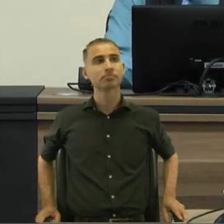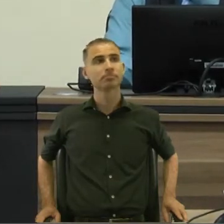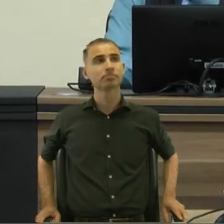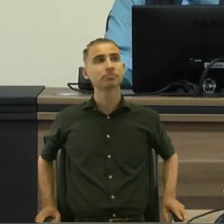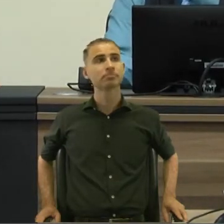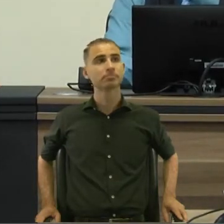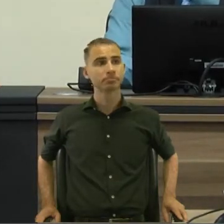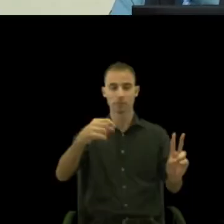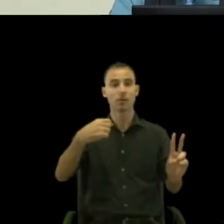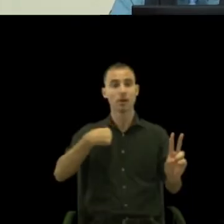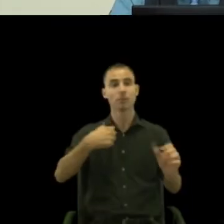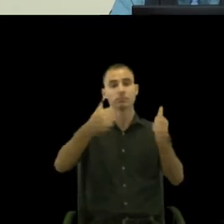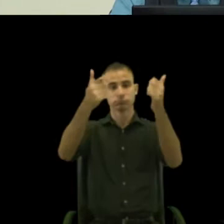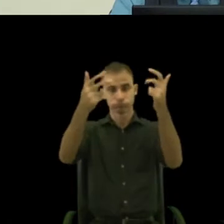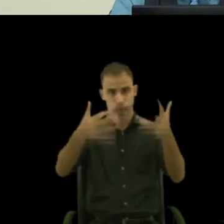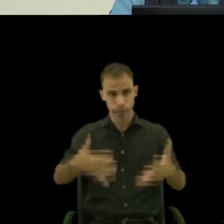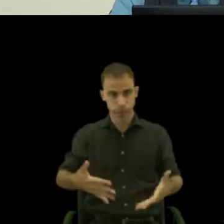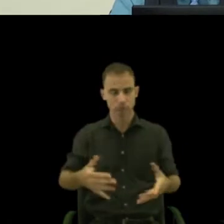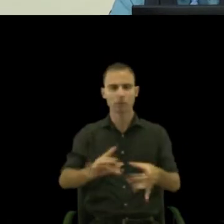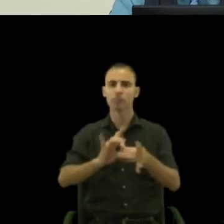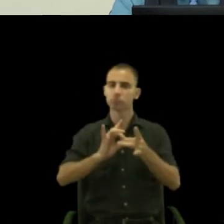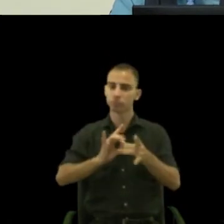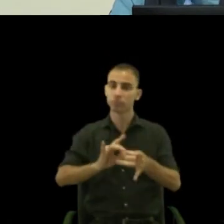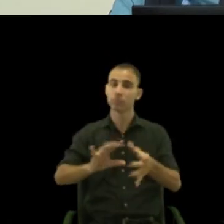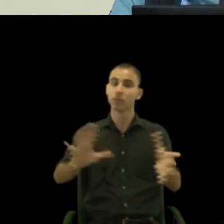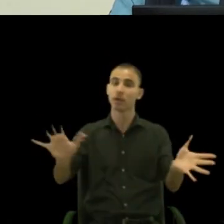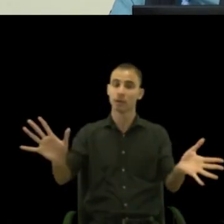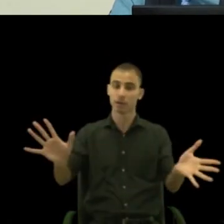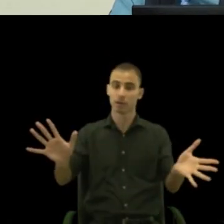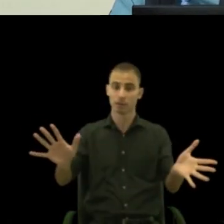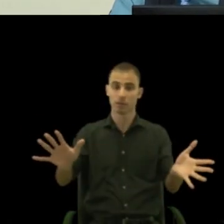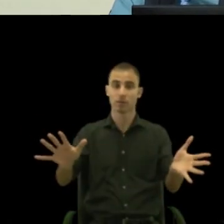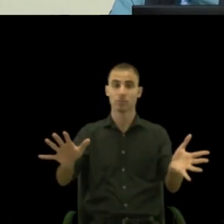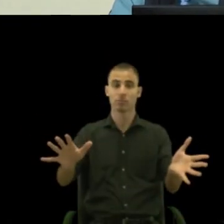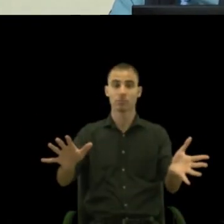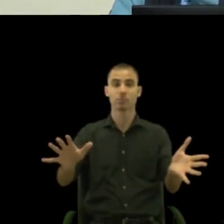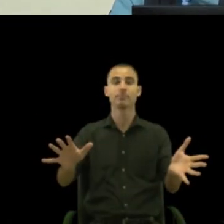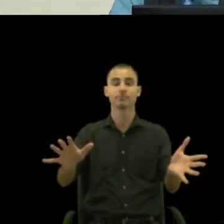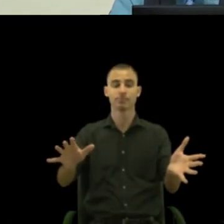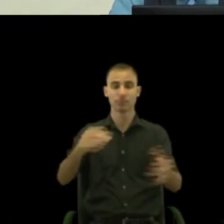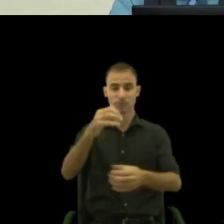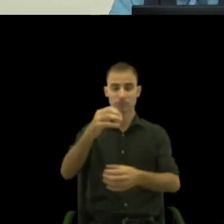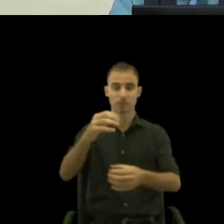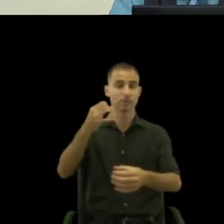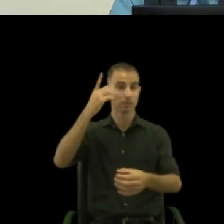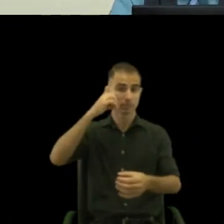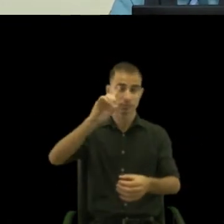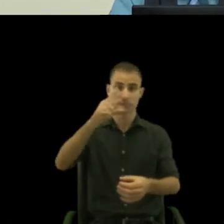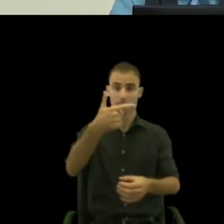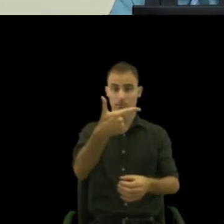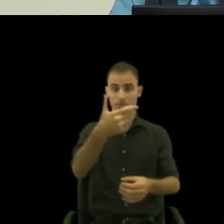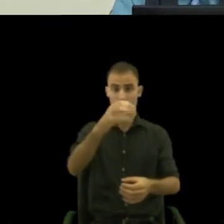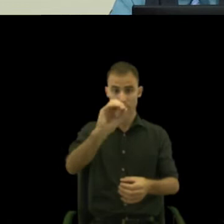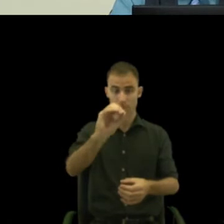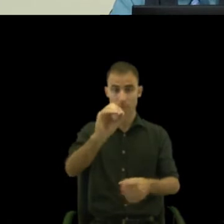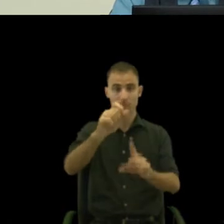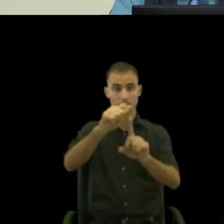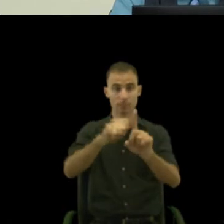declaro aberto a audiência pública do dia 20 de fevereiro,